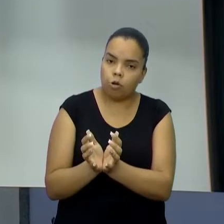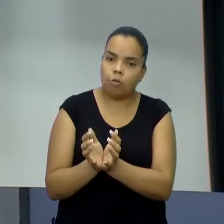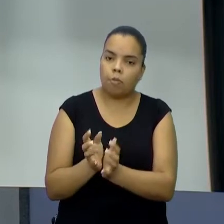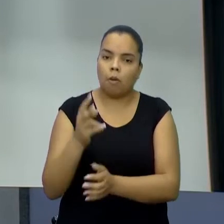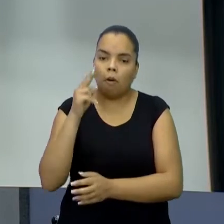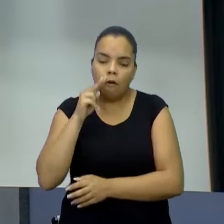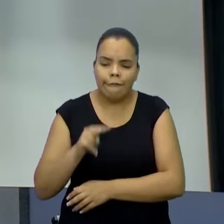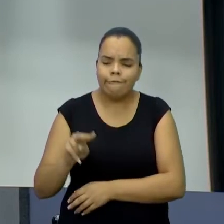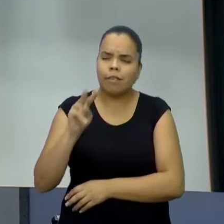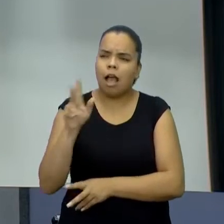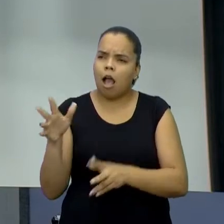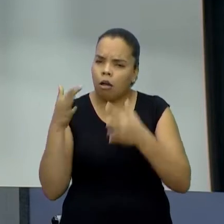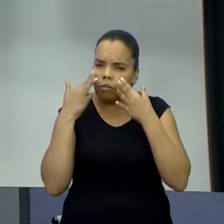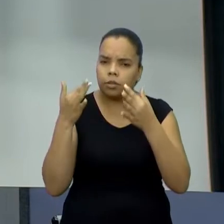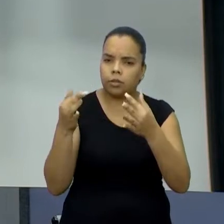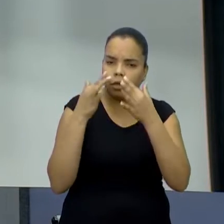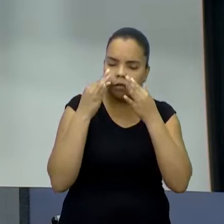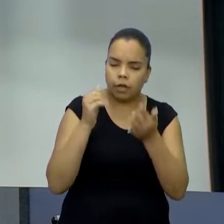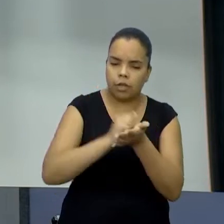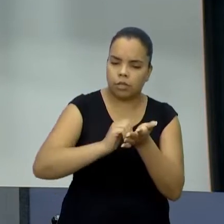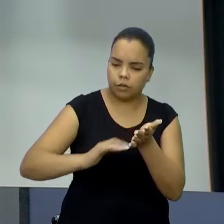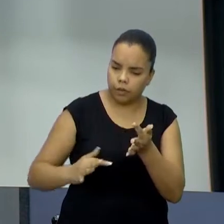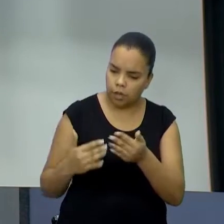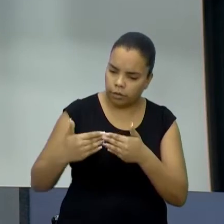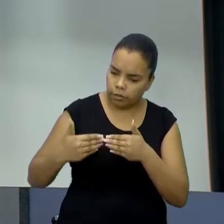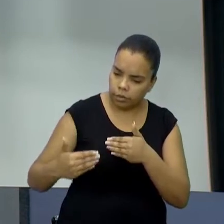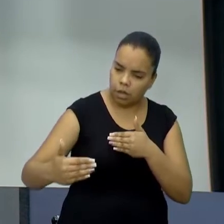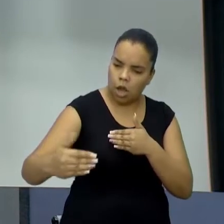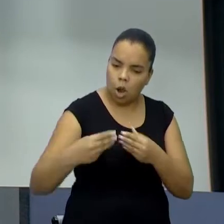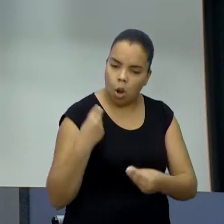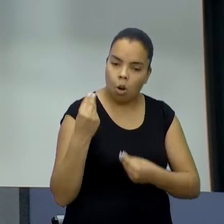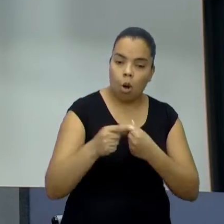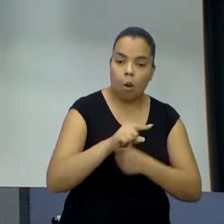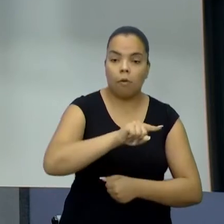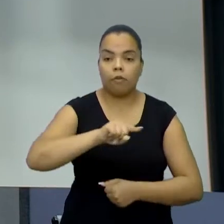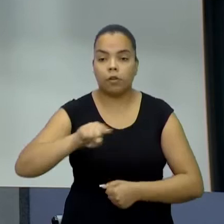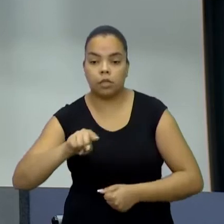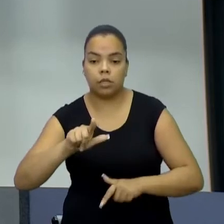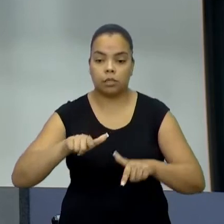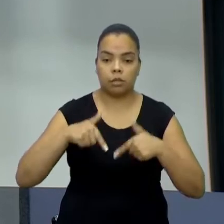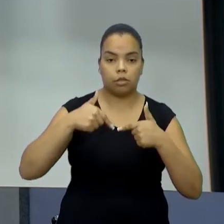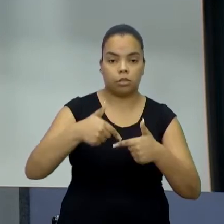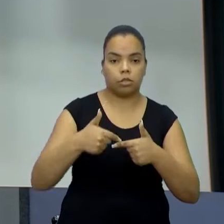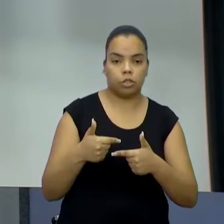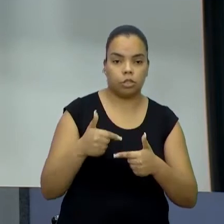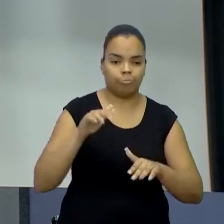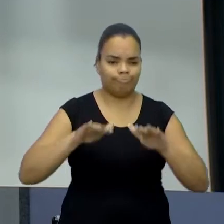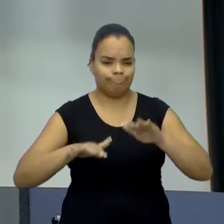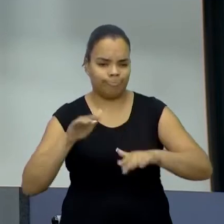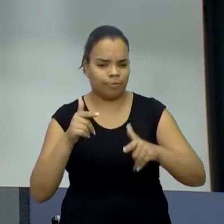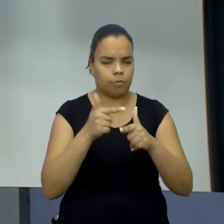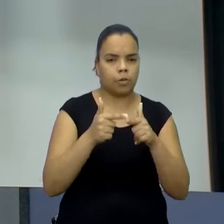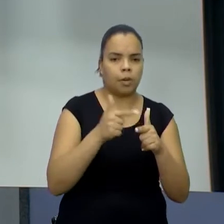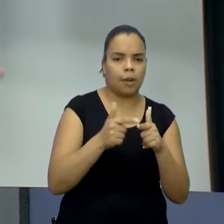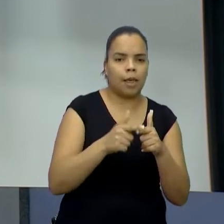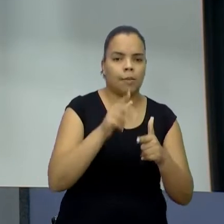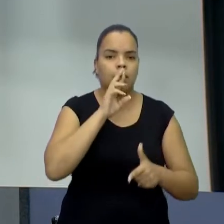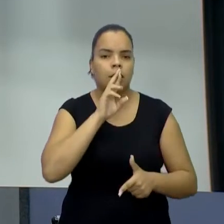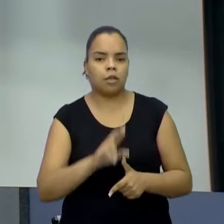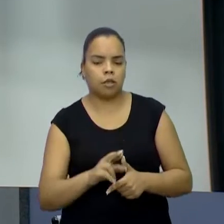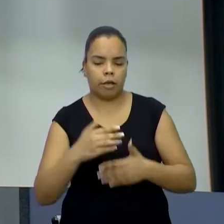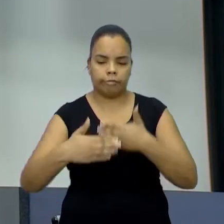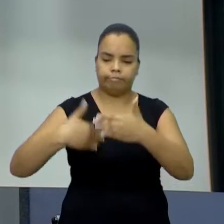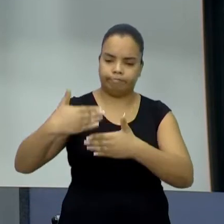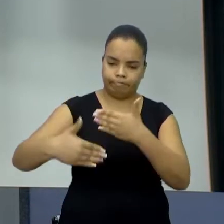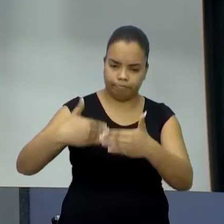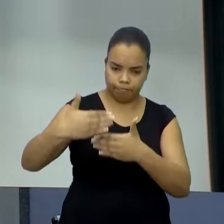Verificando que durante as atividades, como que vocês agiram em determinadas situações, como que vocês